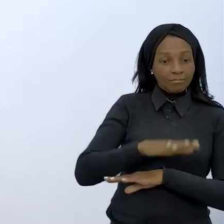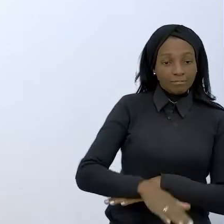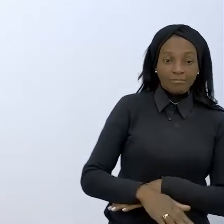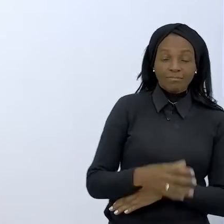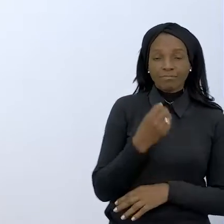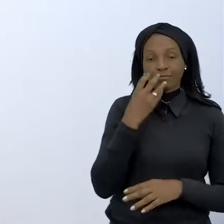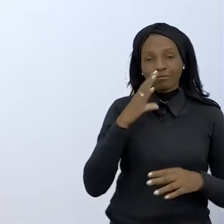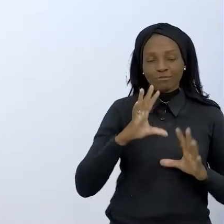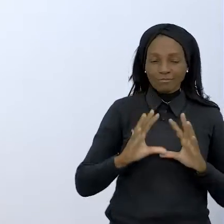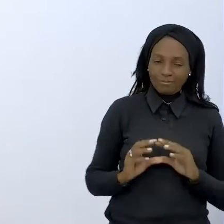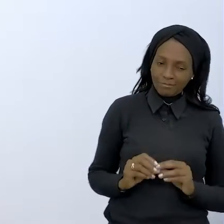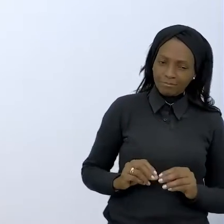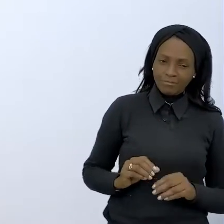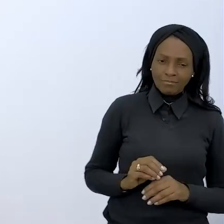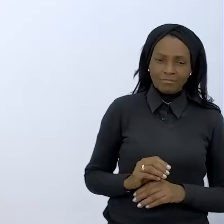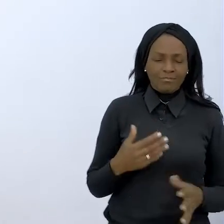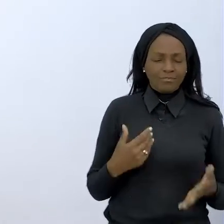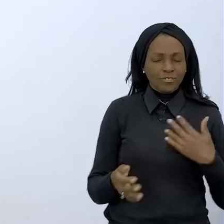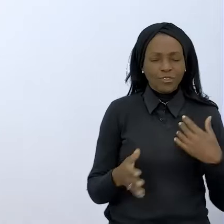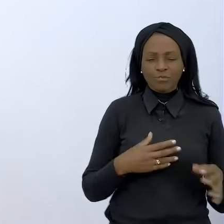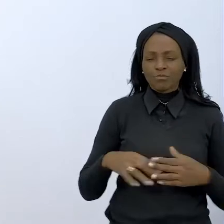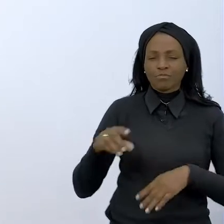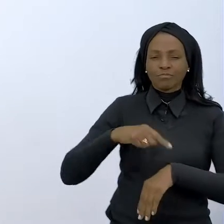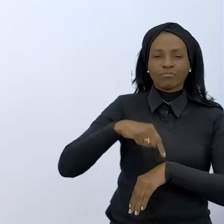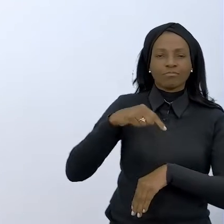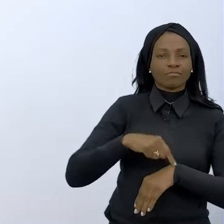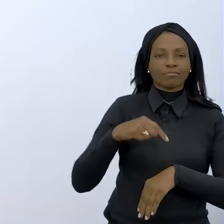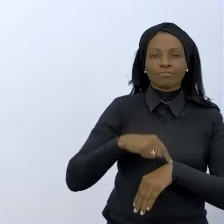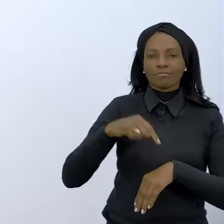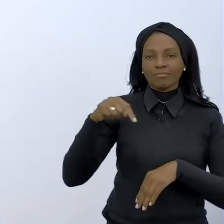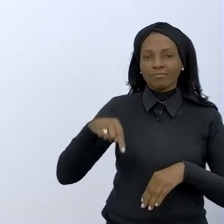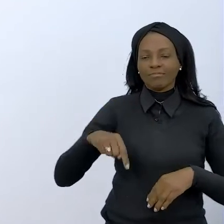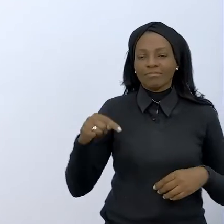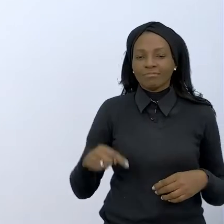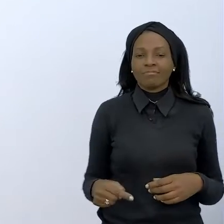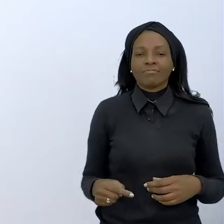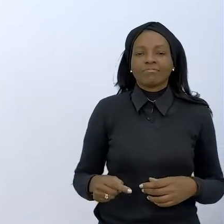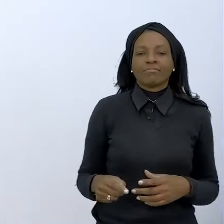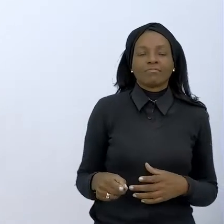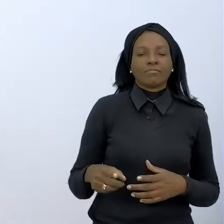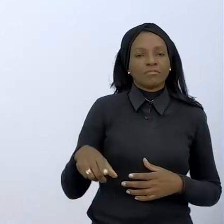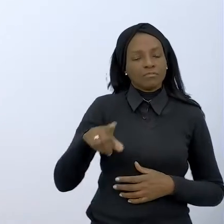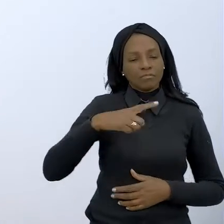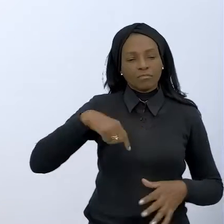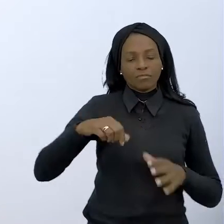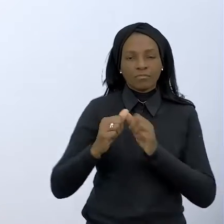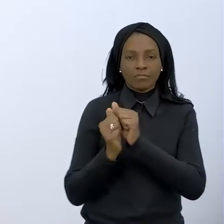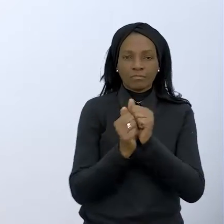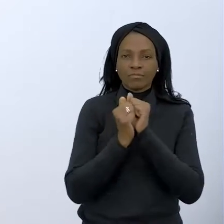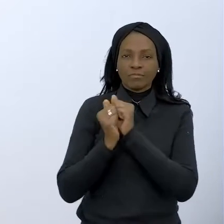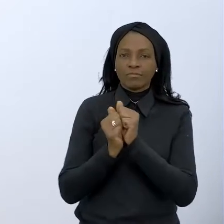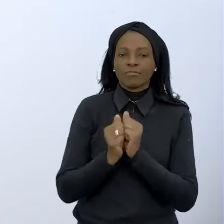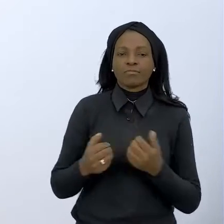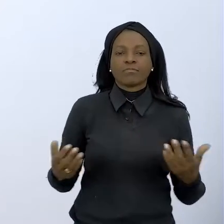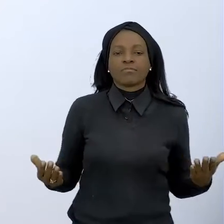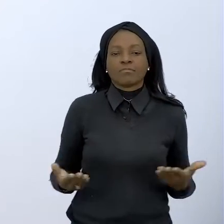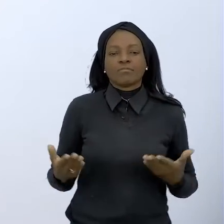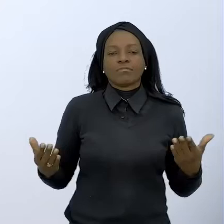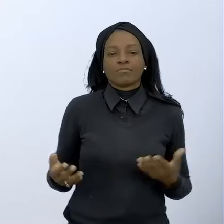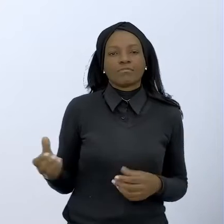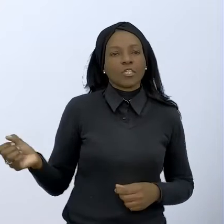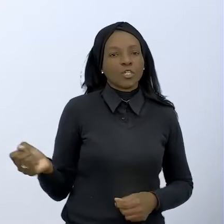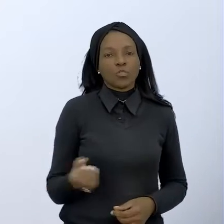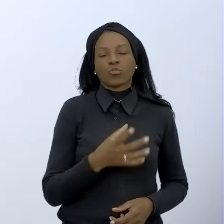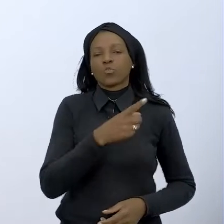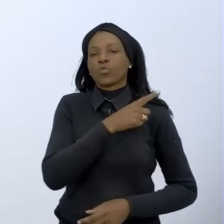muito boa noite. Não importa o momento em que você está aqui, coladinho conosco nessa jornada do novo